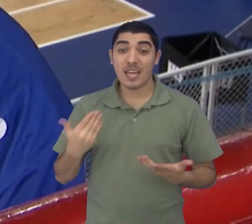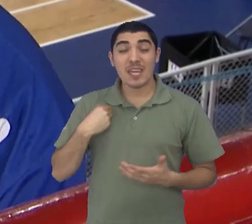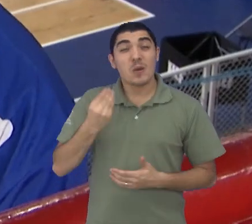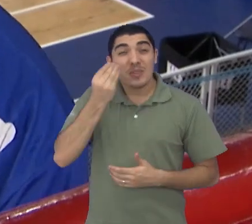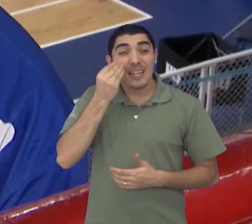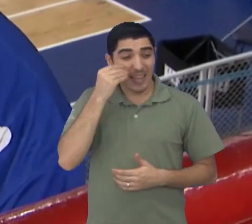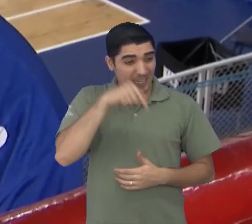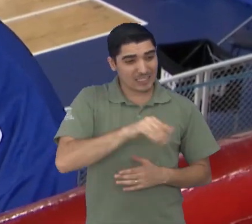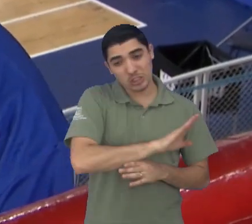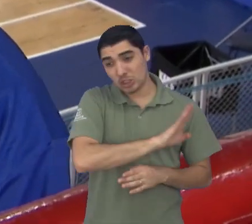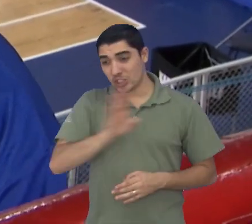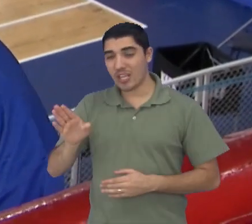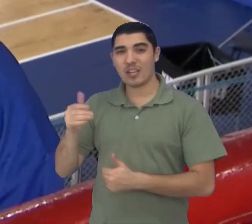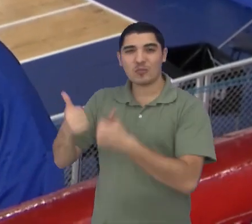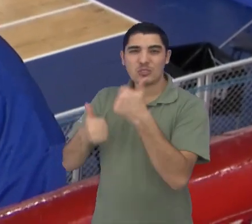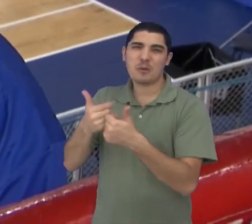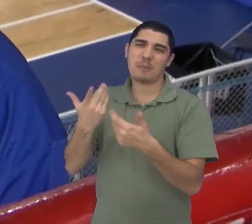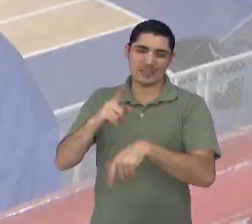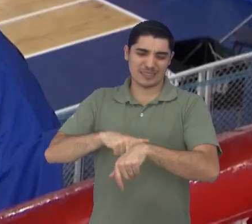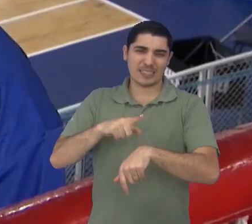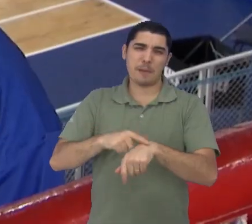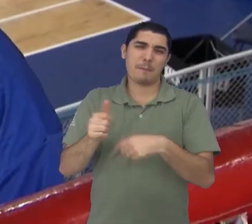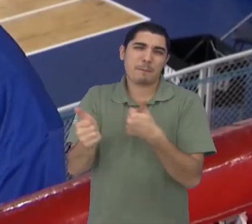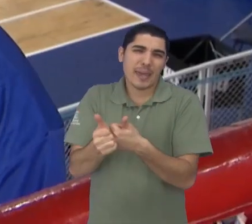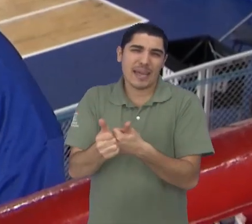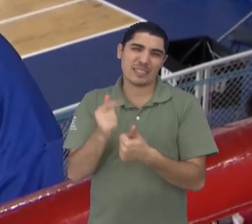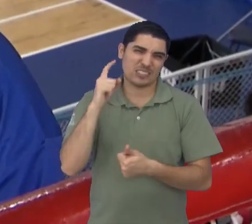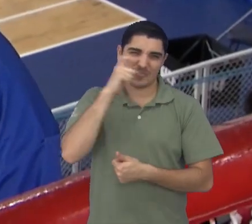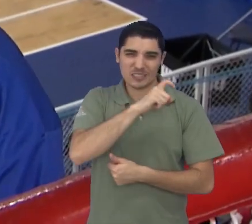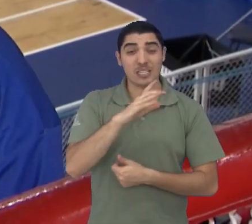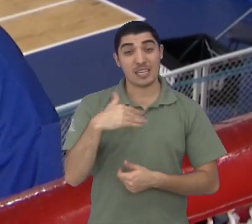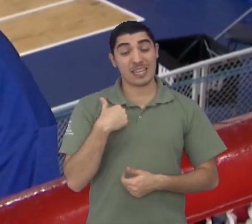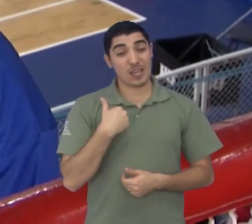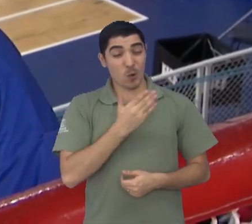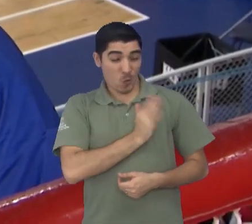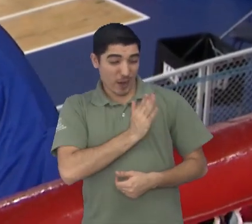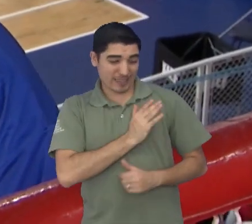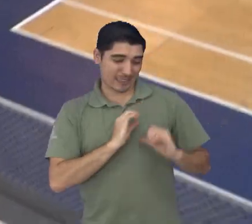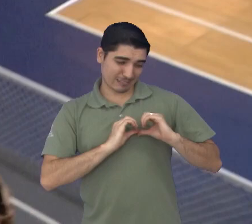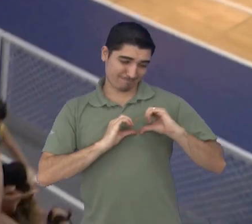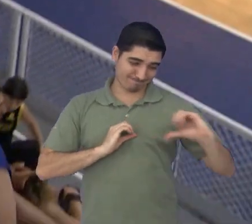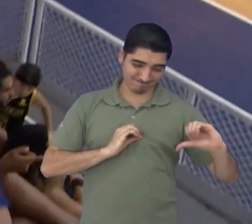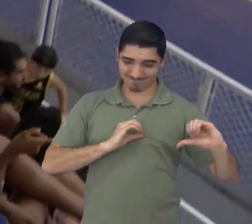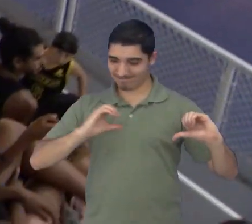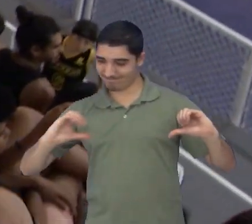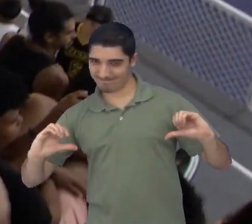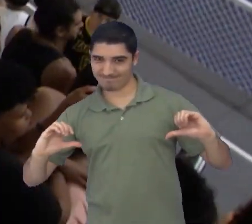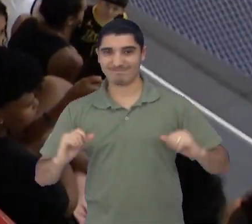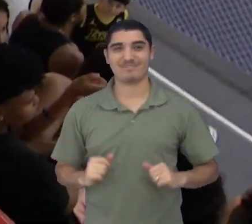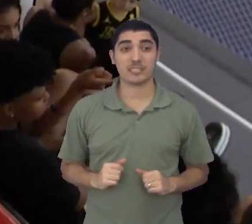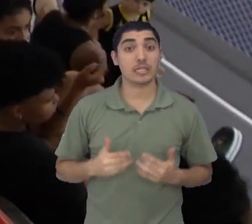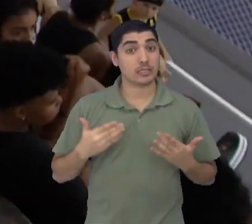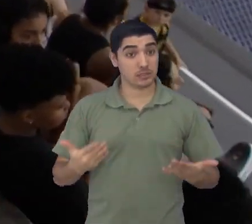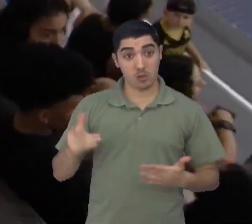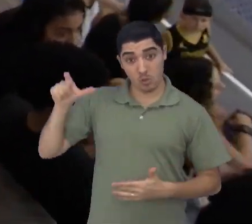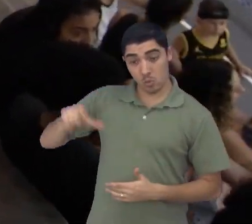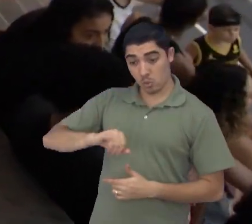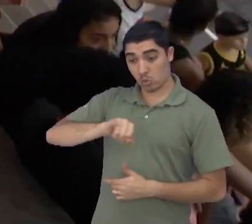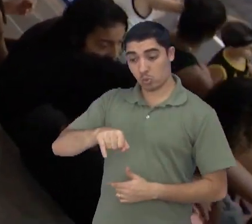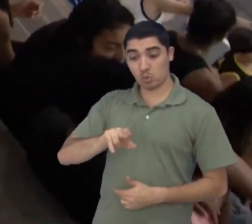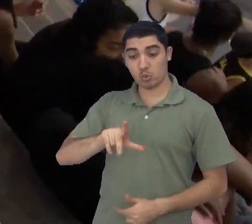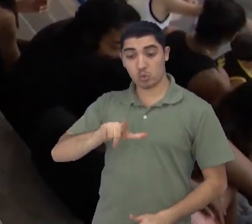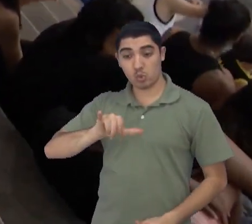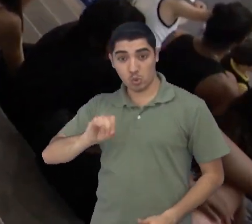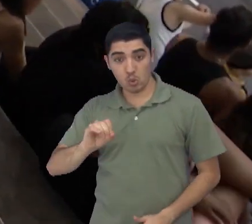não dá, é muita coisa hoje, o mesmo horário, né? Metade de coração aqui e outra metade lá mais tarde. Já o Júlio estava no ginásio, mas